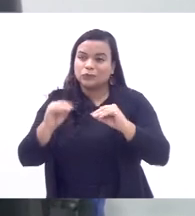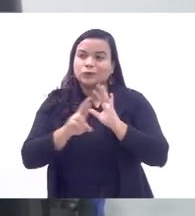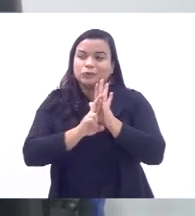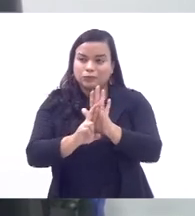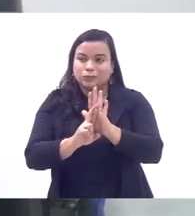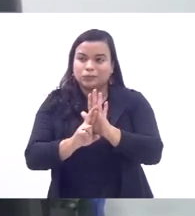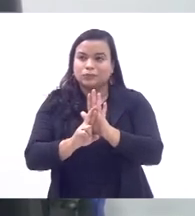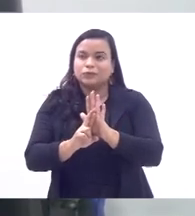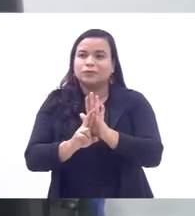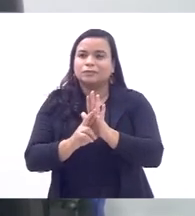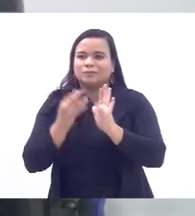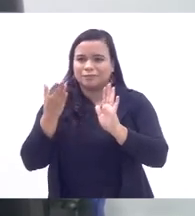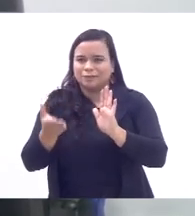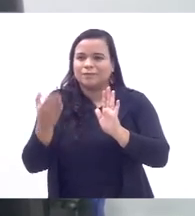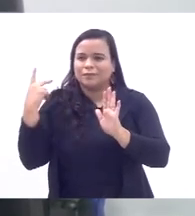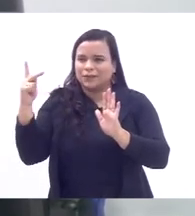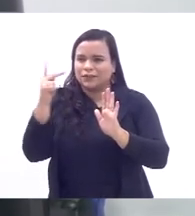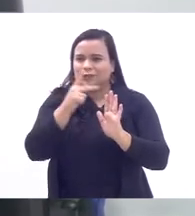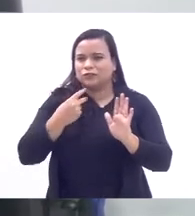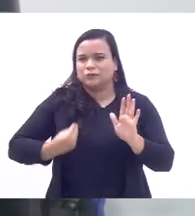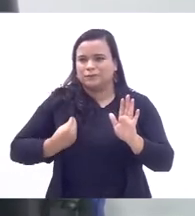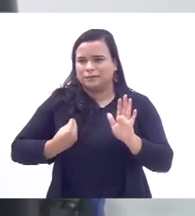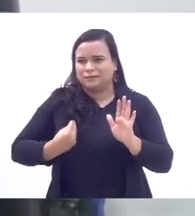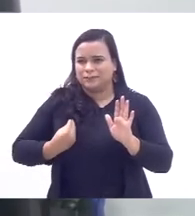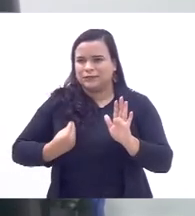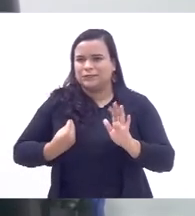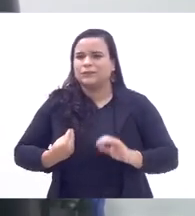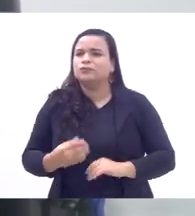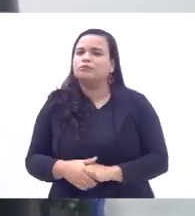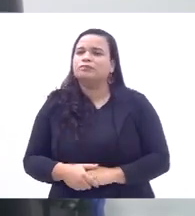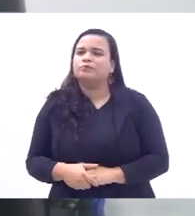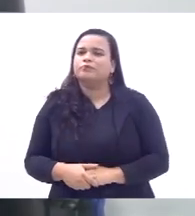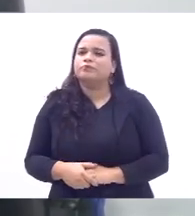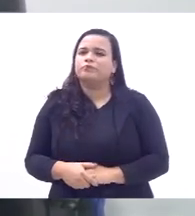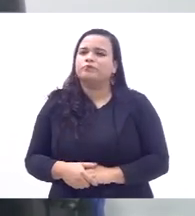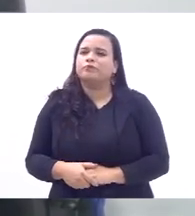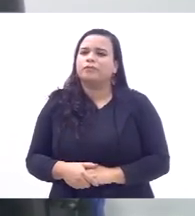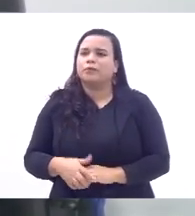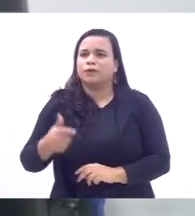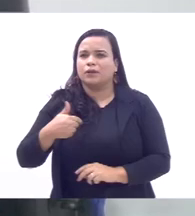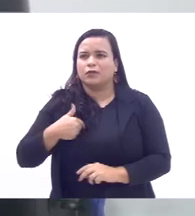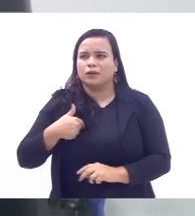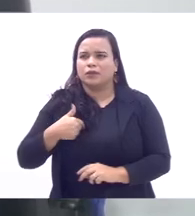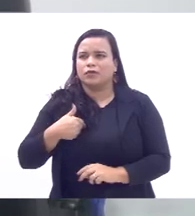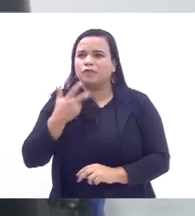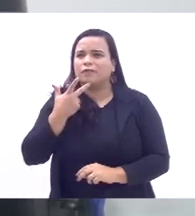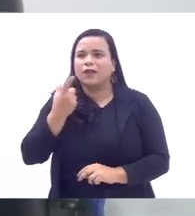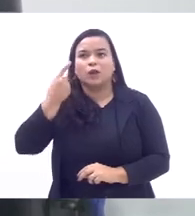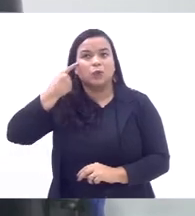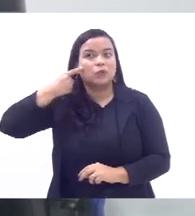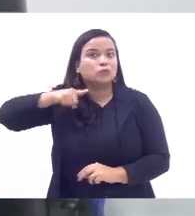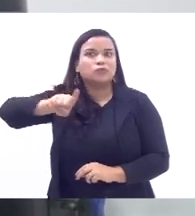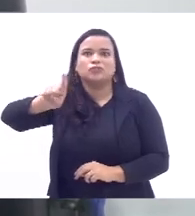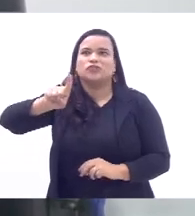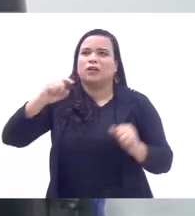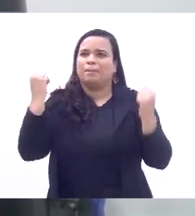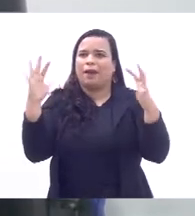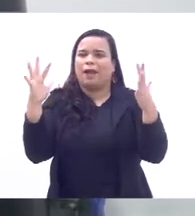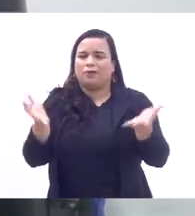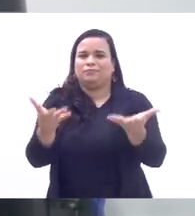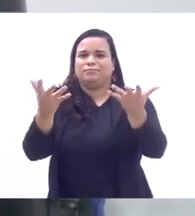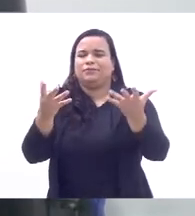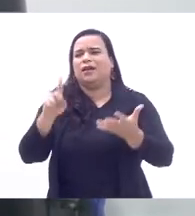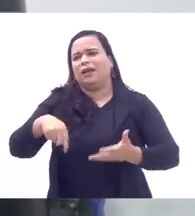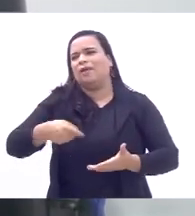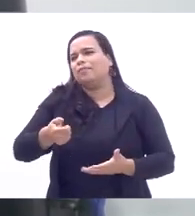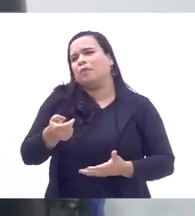representa Orúmila em suas vidas. Um dia, eu posso falar que é muito pouco para Orúmila,